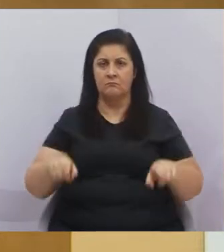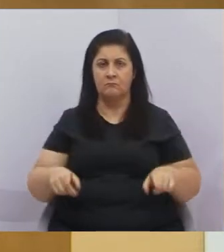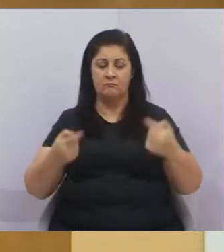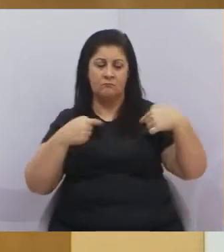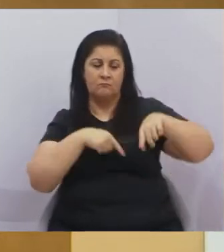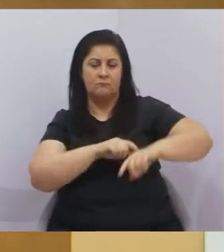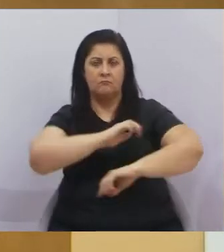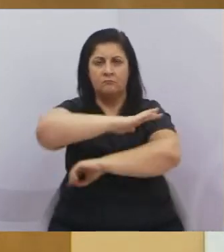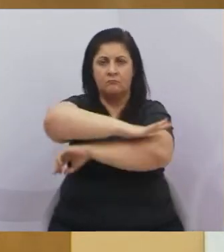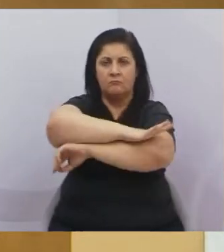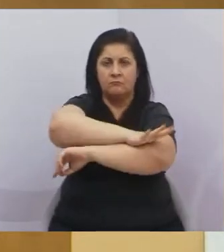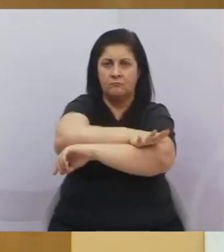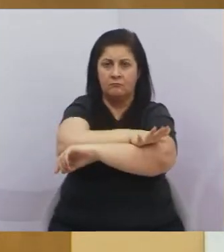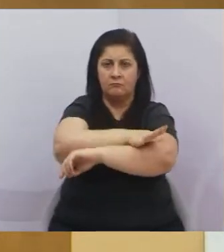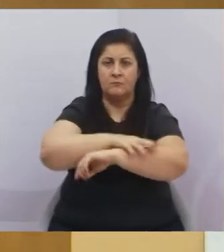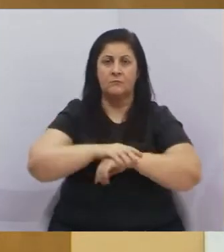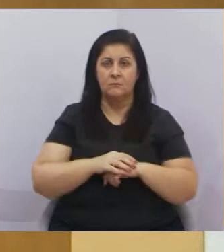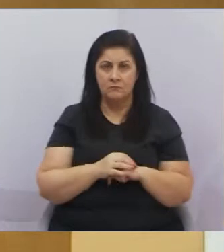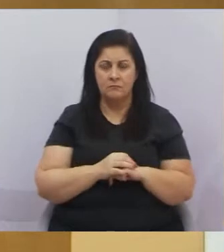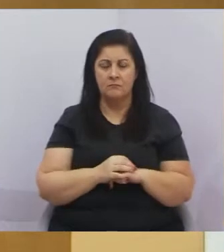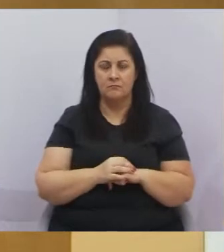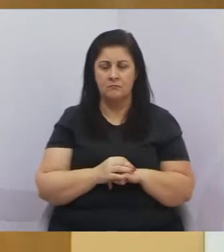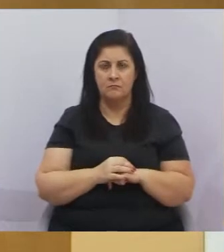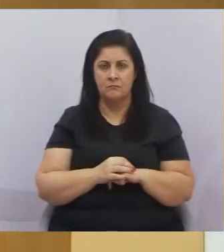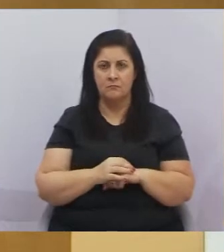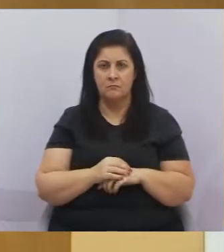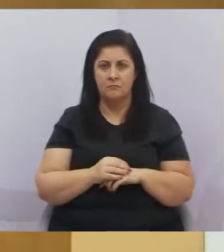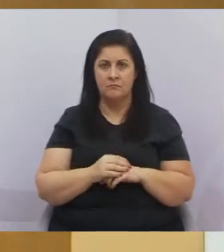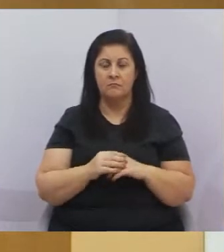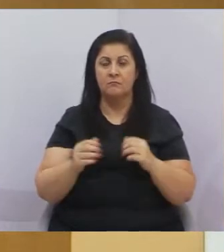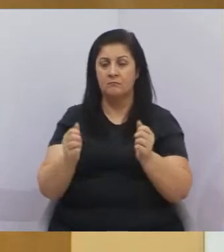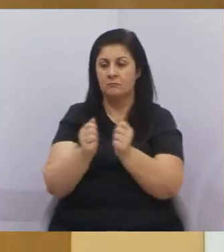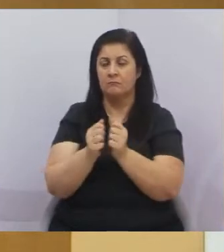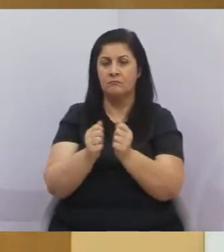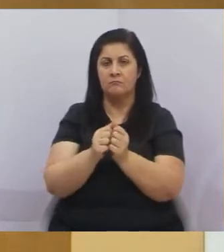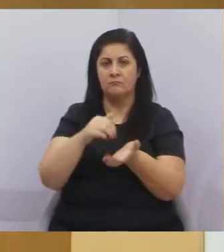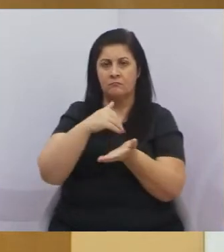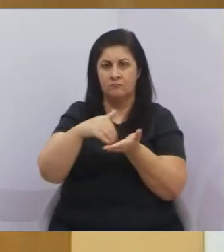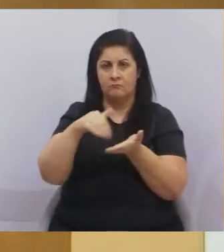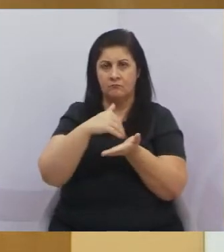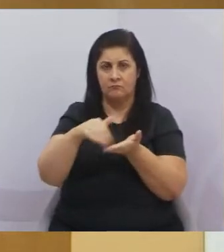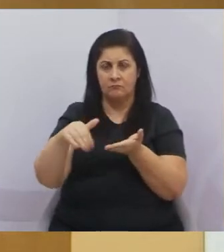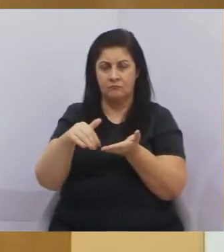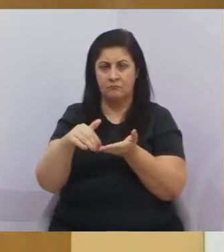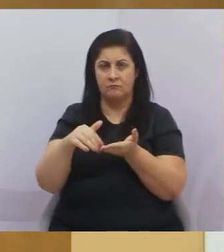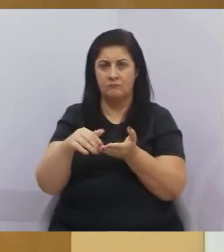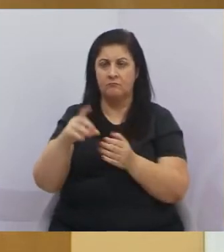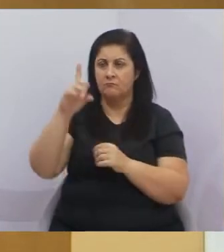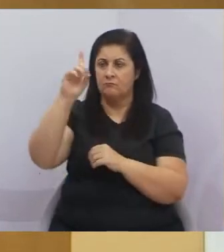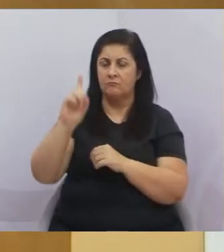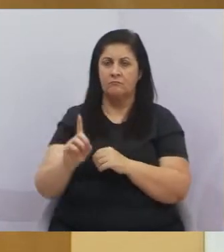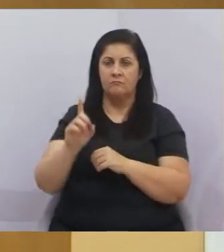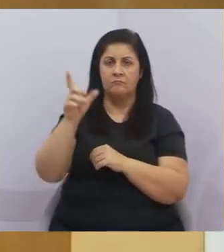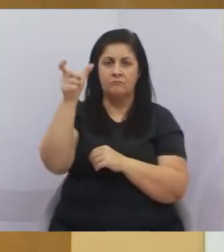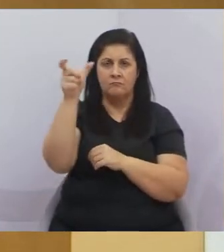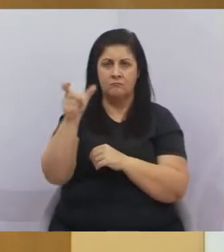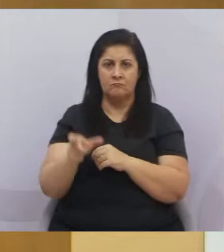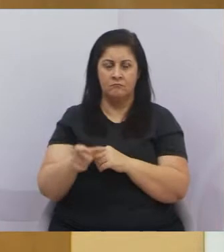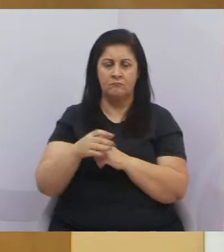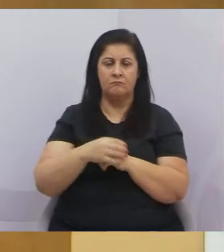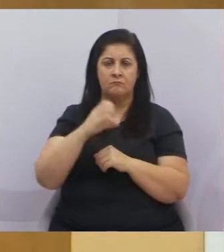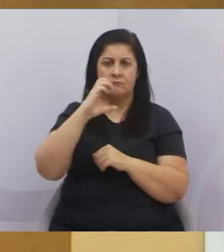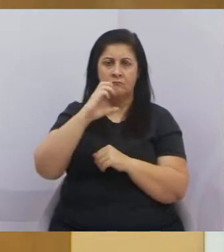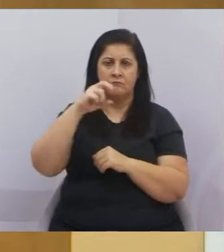ao racismo. Assim vinculada à Secretaria Extraordinária de Igualdade e Direitos Humanos, a